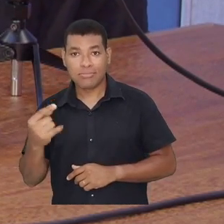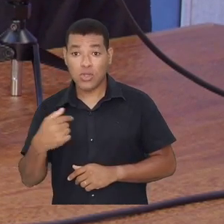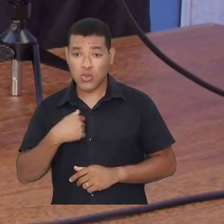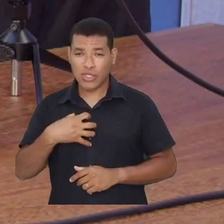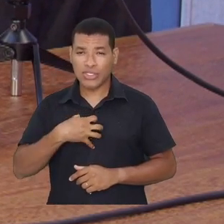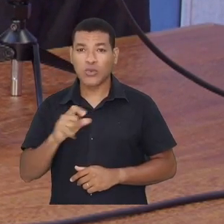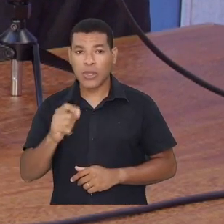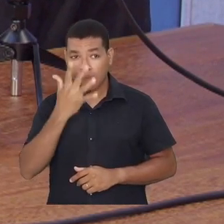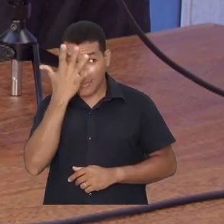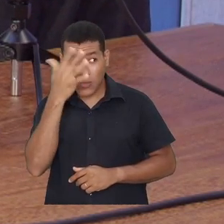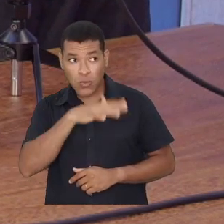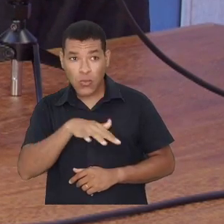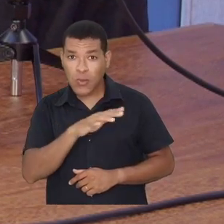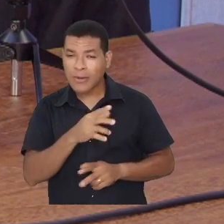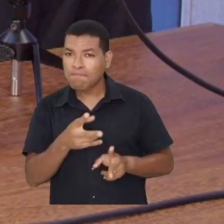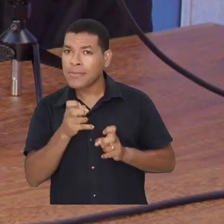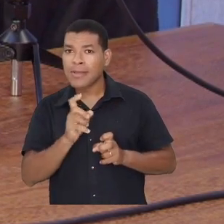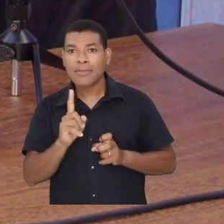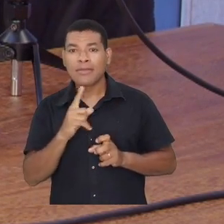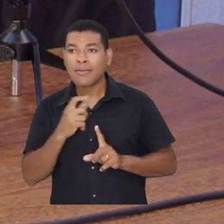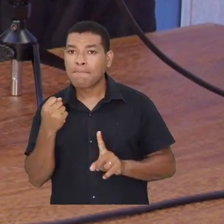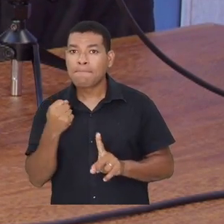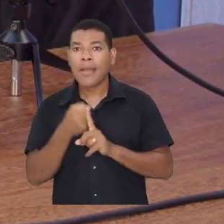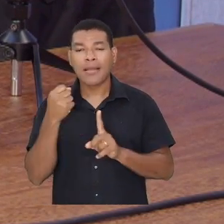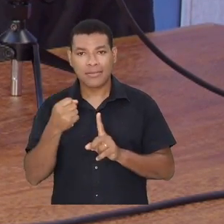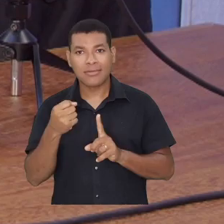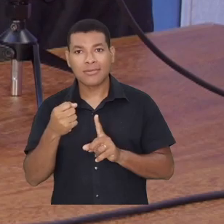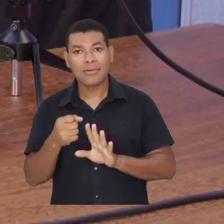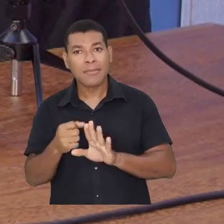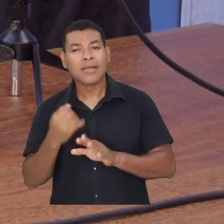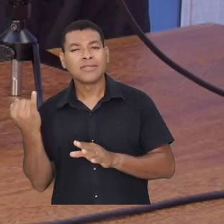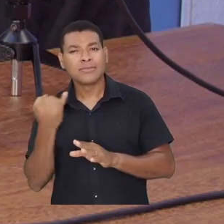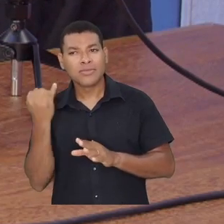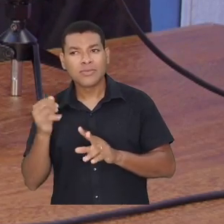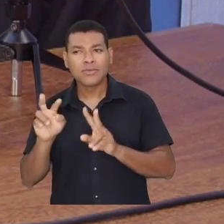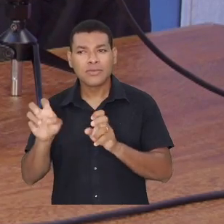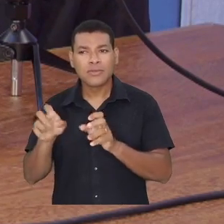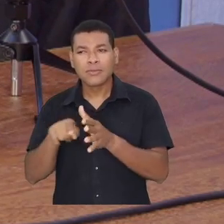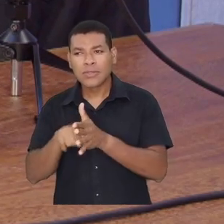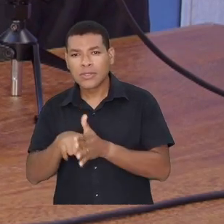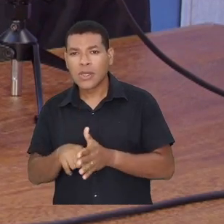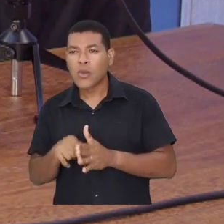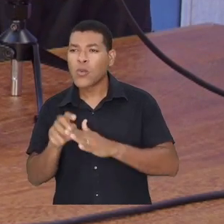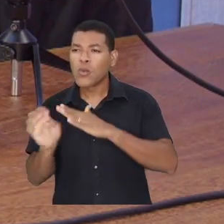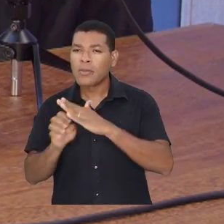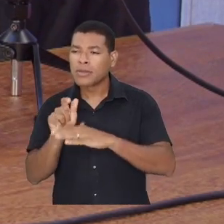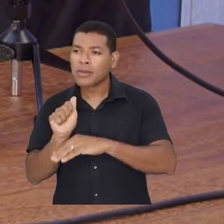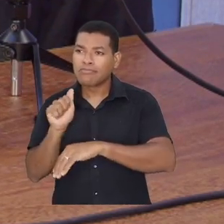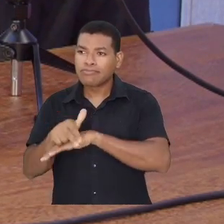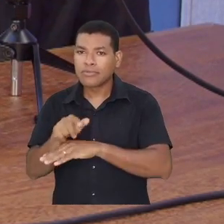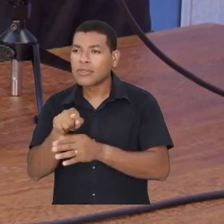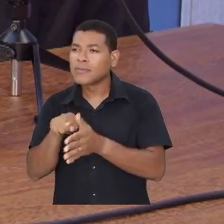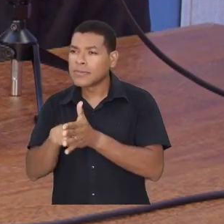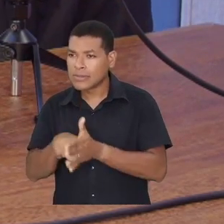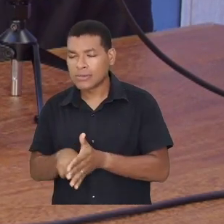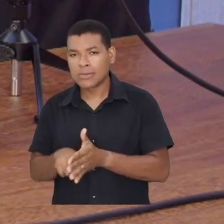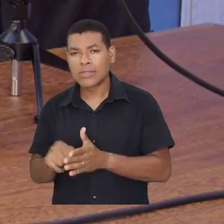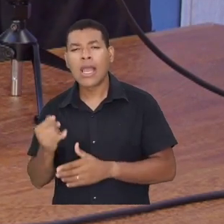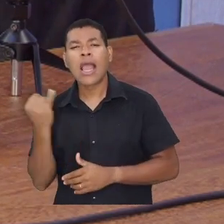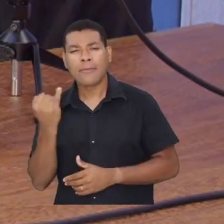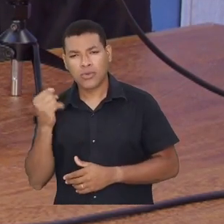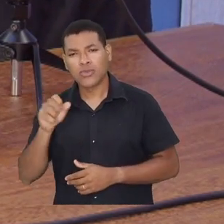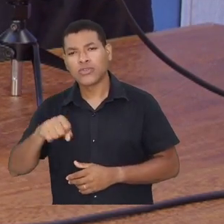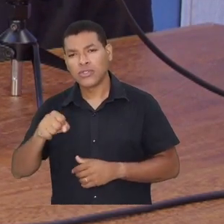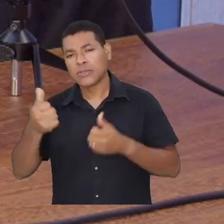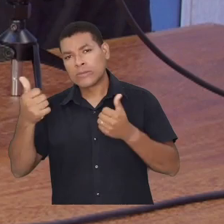sabem o quanto elas são impactadas por isso. E é muito importante você pesquisar sobre quando você vai escolher uma empresa. Tudo isso que eu falei é importante.